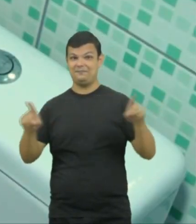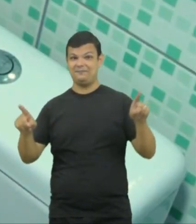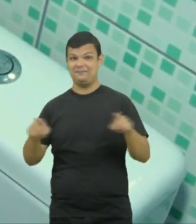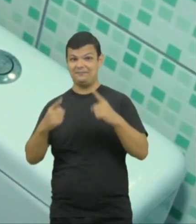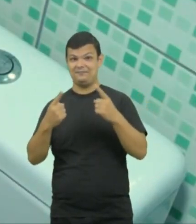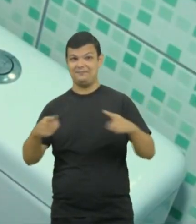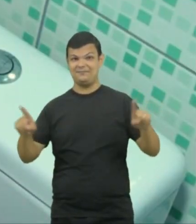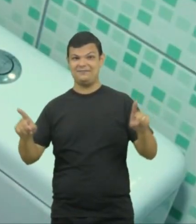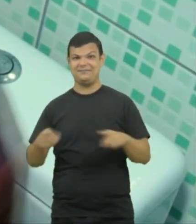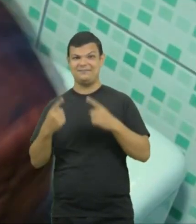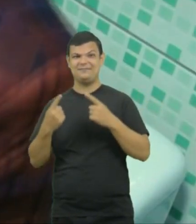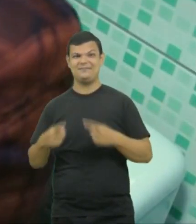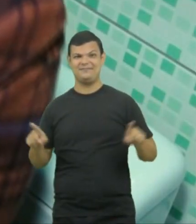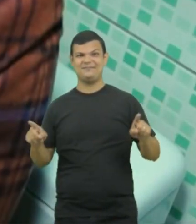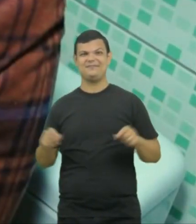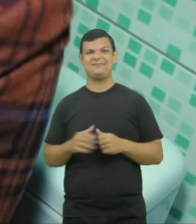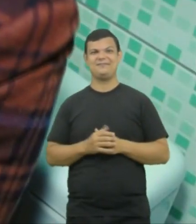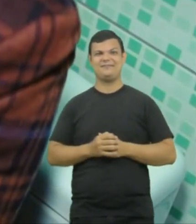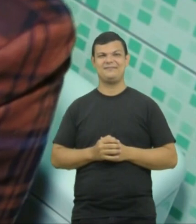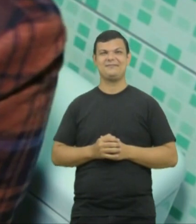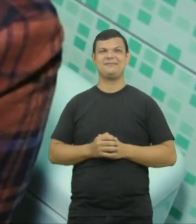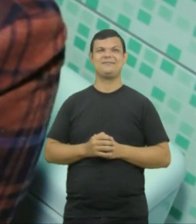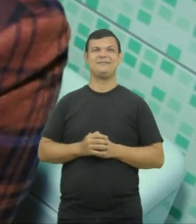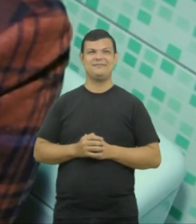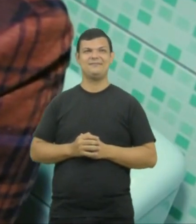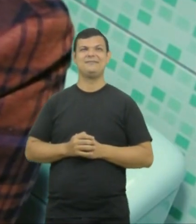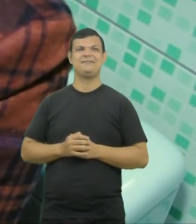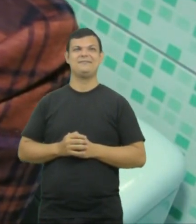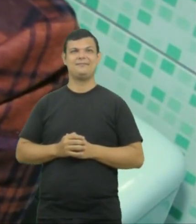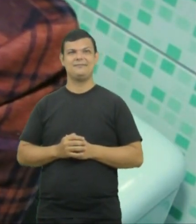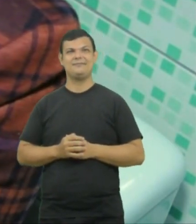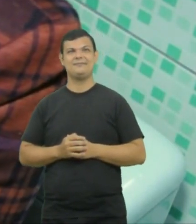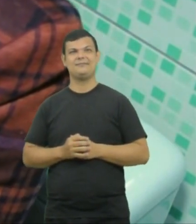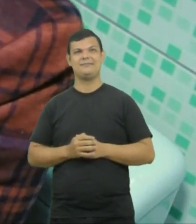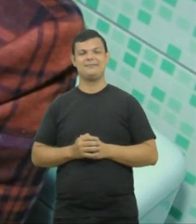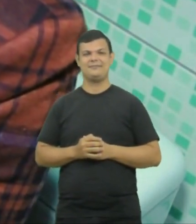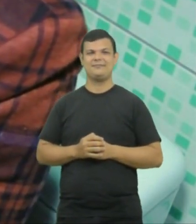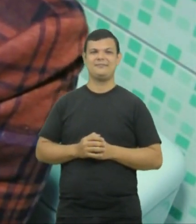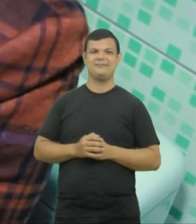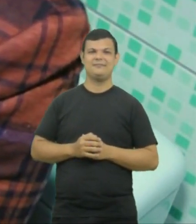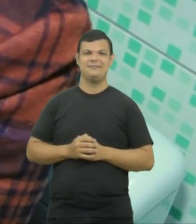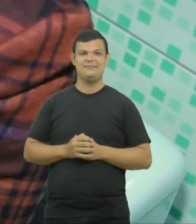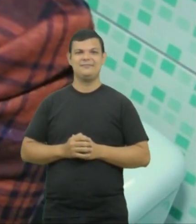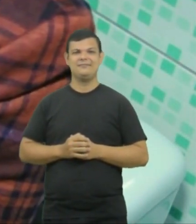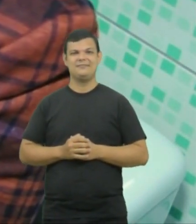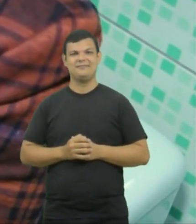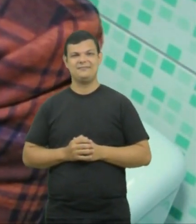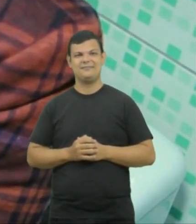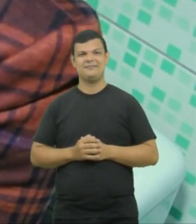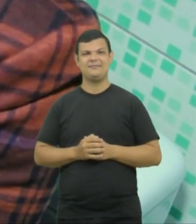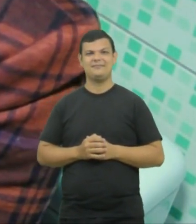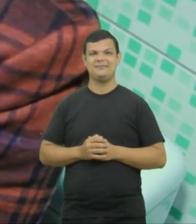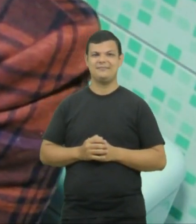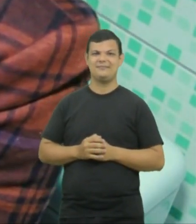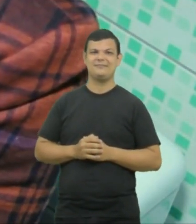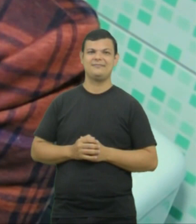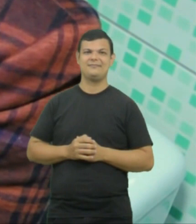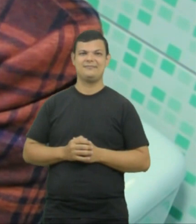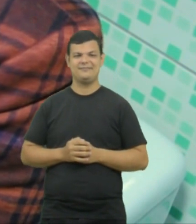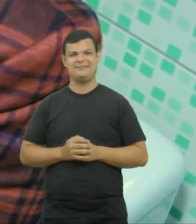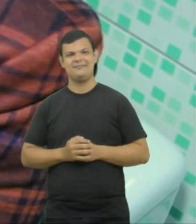E para isso eu trouxe a música de um cantor e compositor chamado Bruno Camurati. Ela fala, o nome dela é